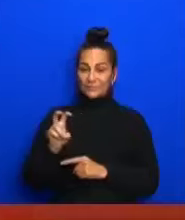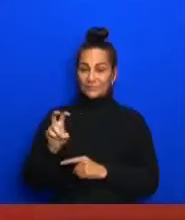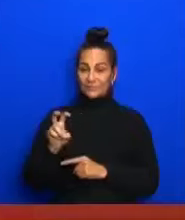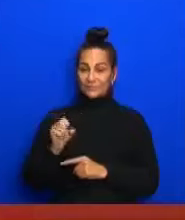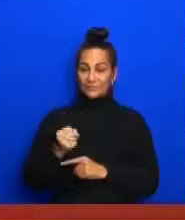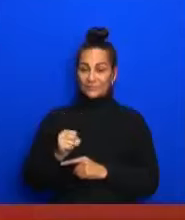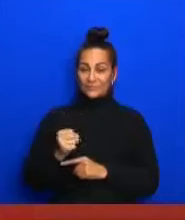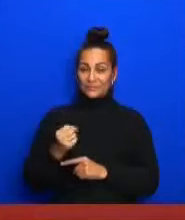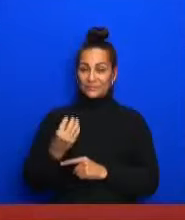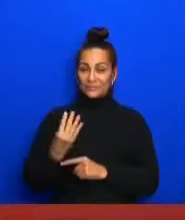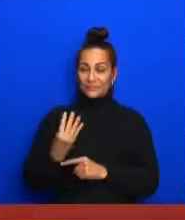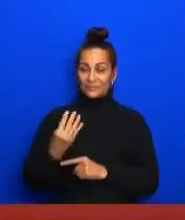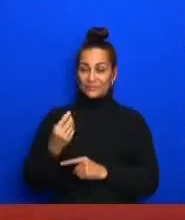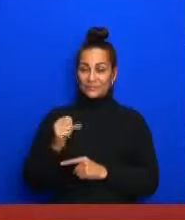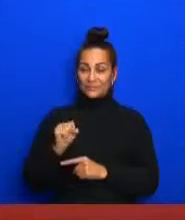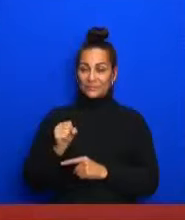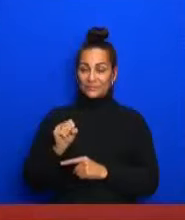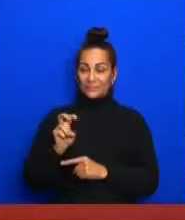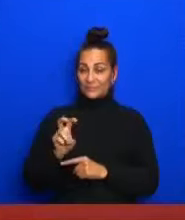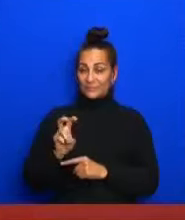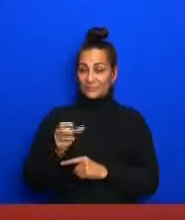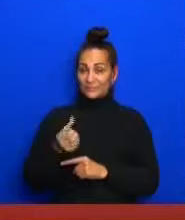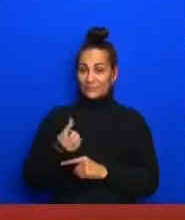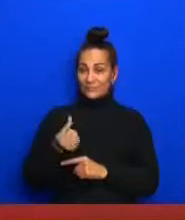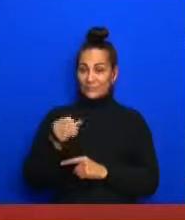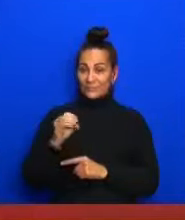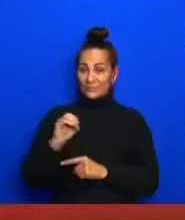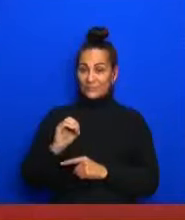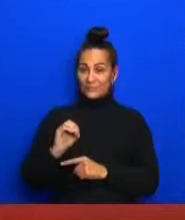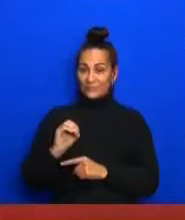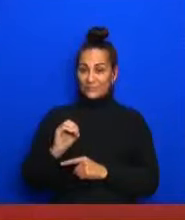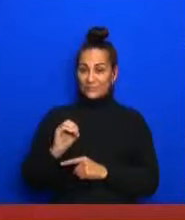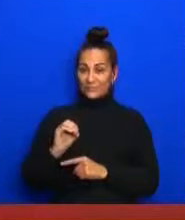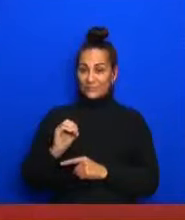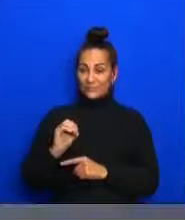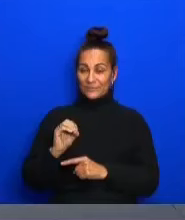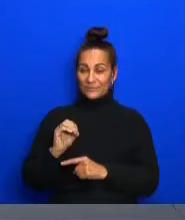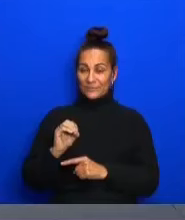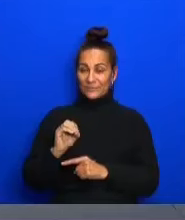55, 84, 85, e